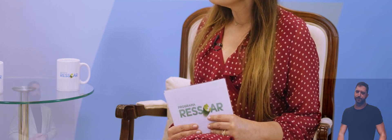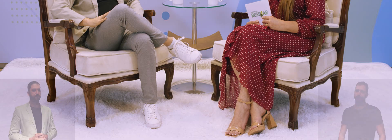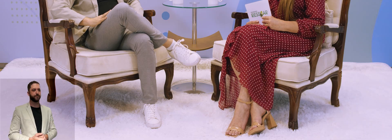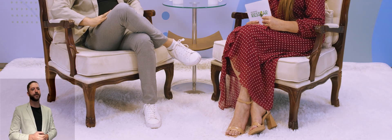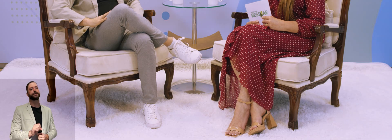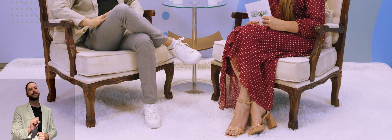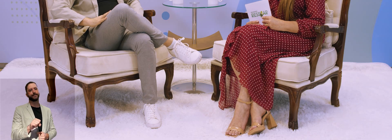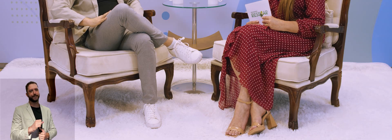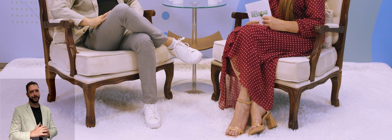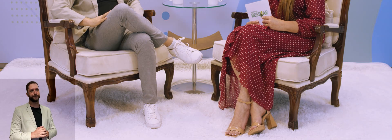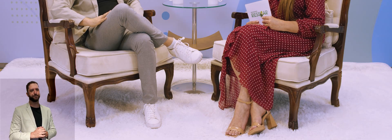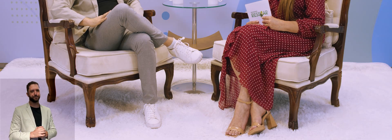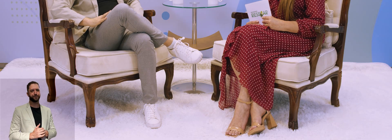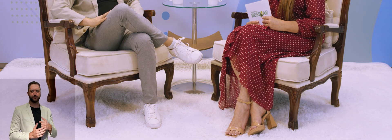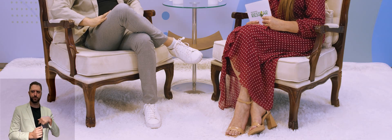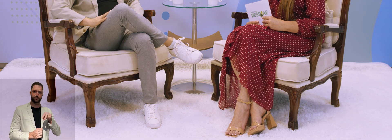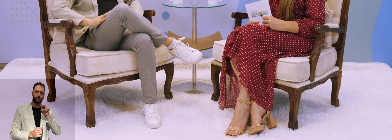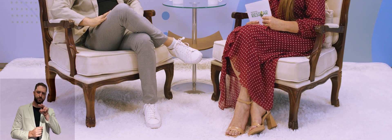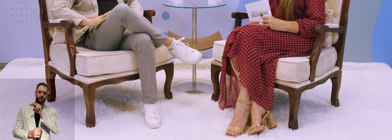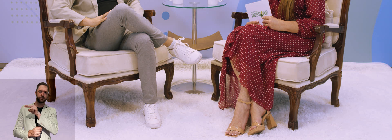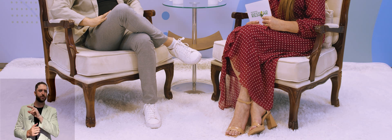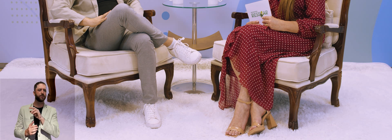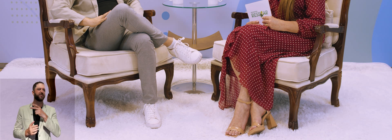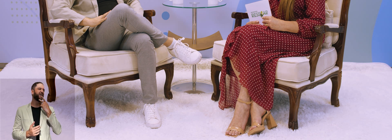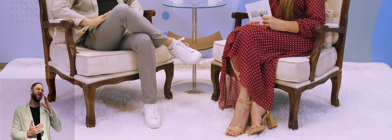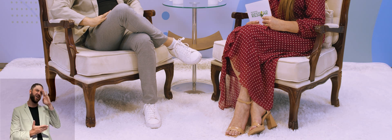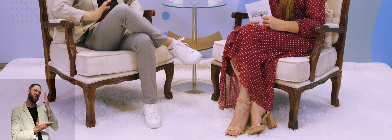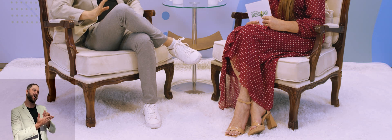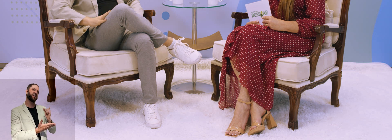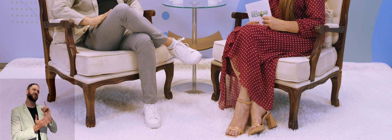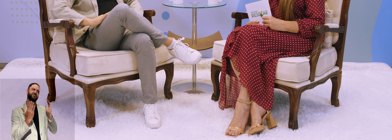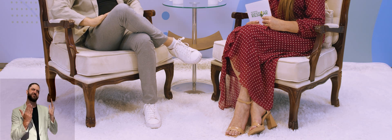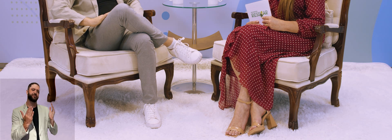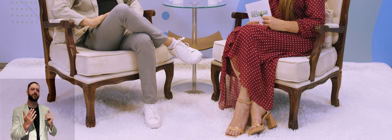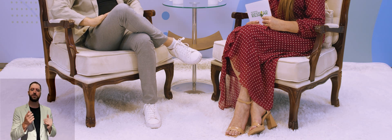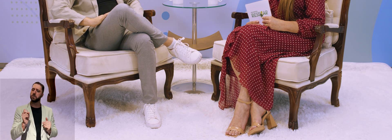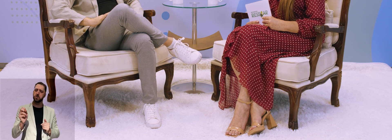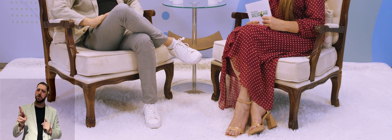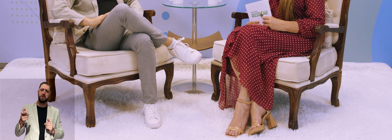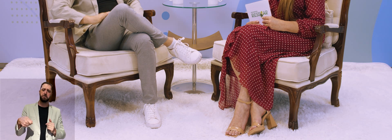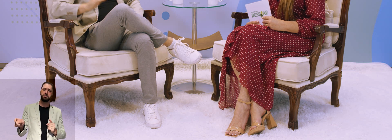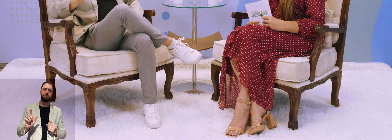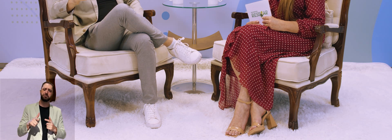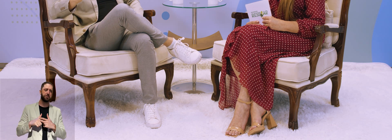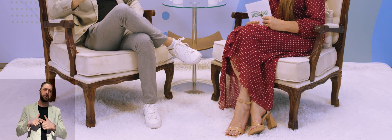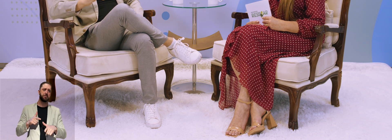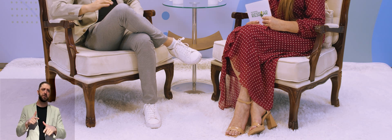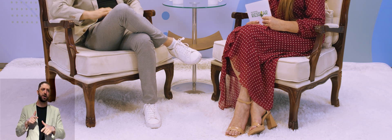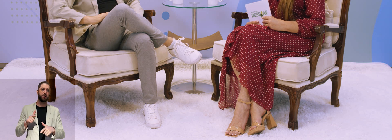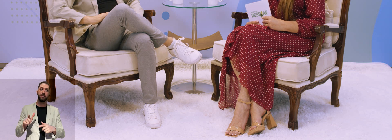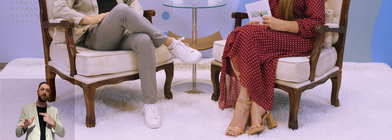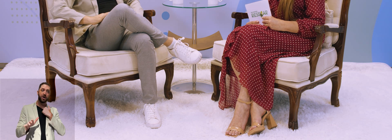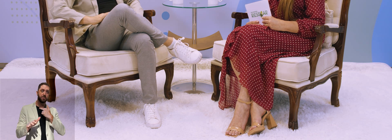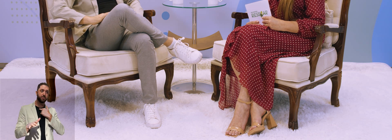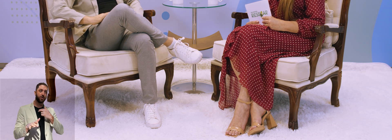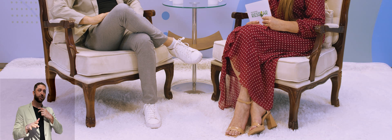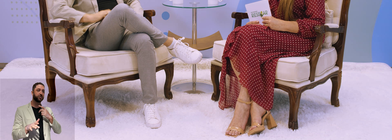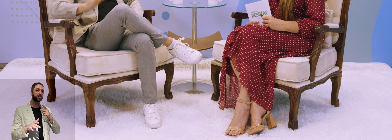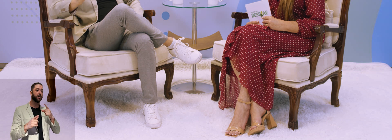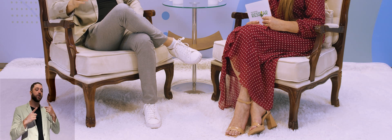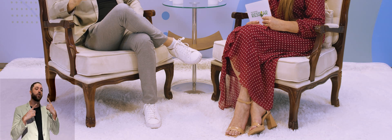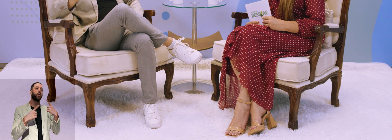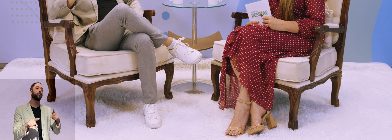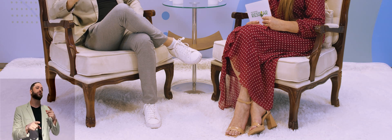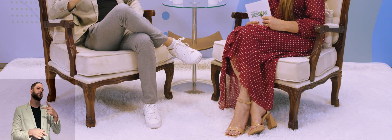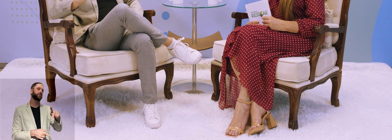né? Sim, aí eu vejo o profissional, eu não acredito nisso. Você não precisa acreditar, mas você não pode invalidar o paciente.